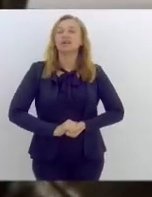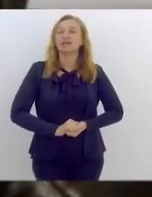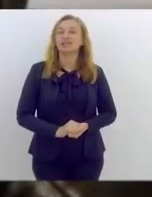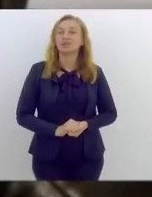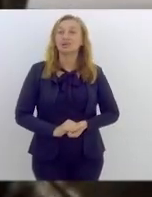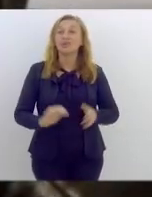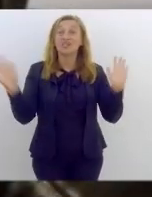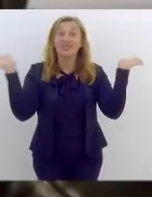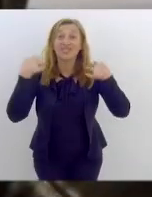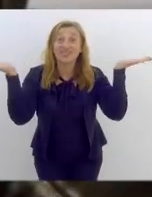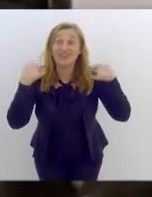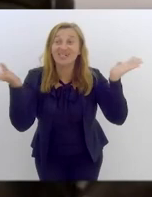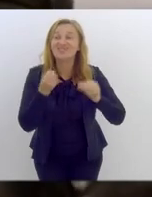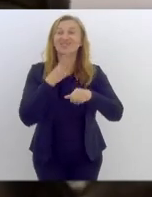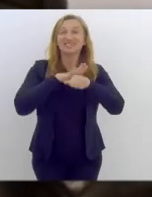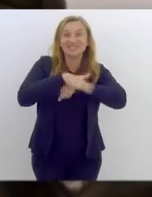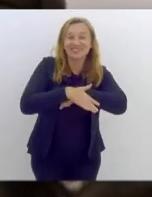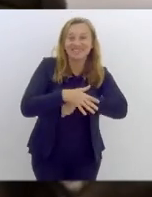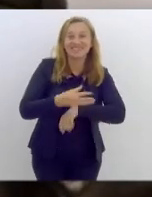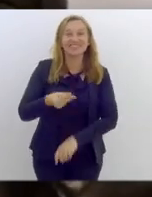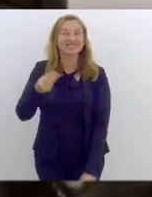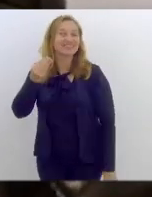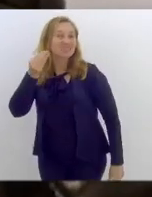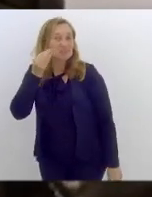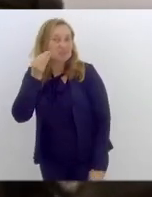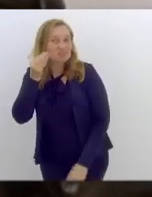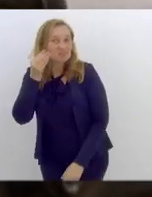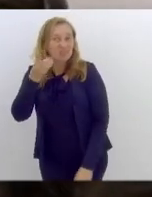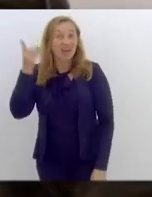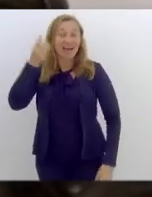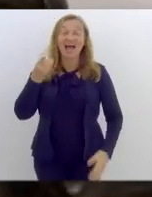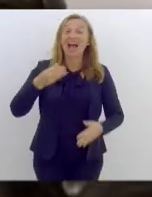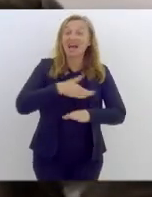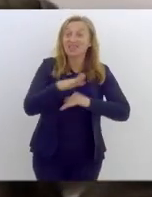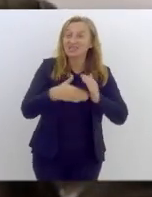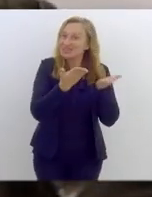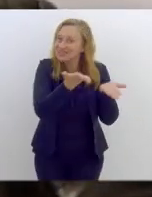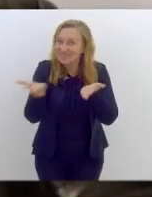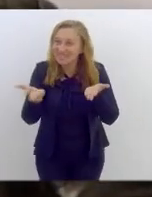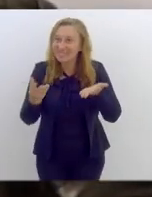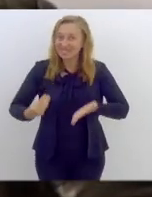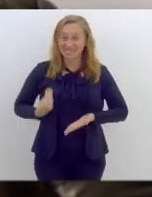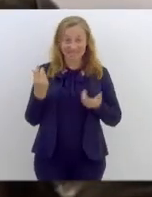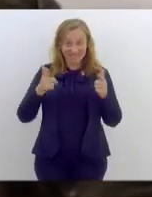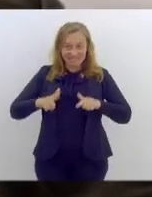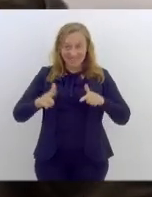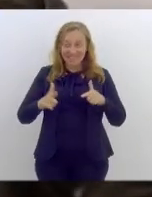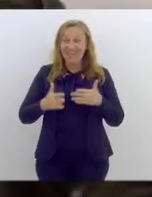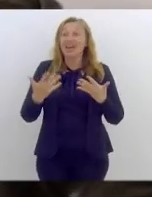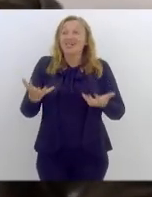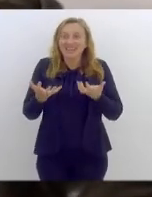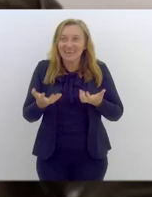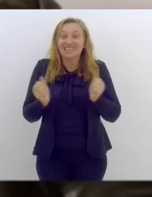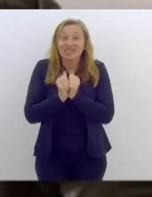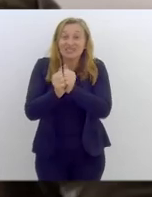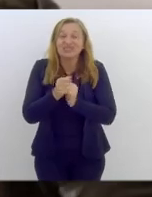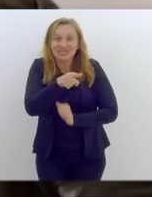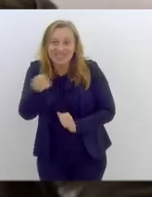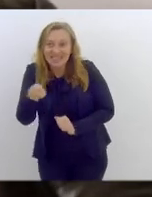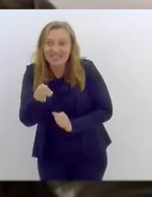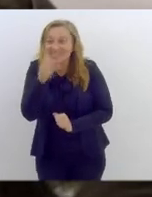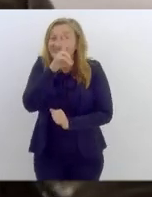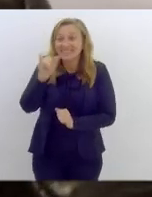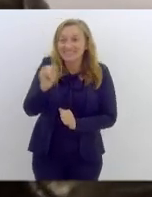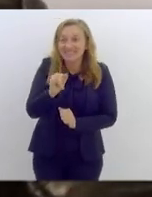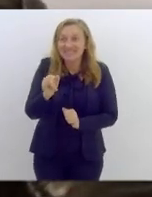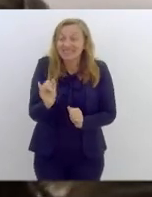Olá, boa noite, deputada Mônica. Boa noite a todas e todos os presentes. Eu queria muito estar aí com vocês nesse dia, vocês